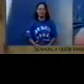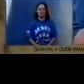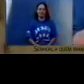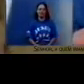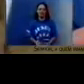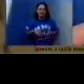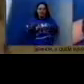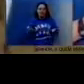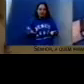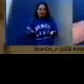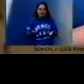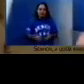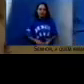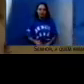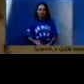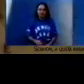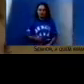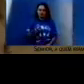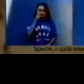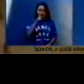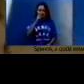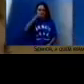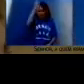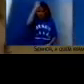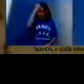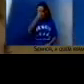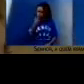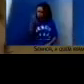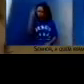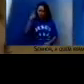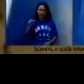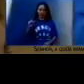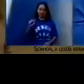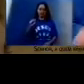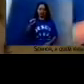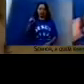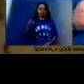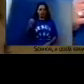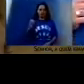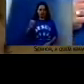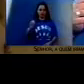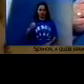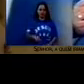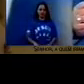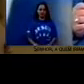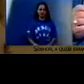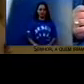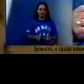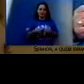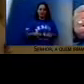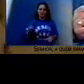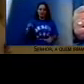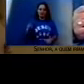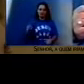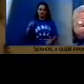E conta a fábula que a princesa olhou para aquele sapo e o sapo começou a conversar com